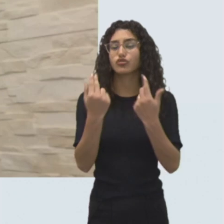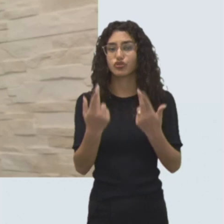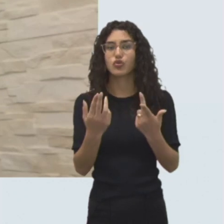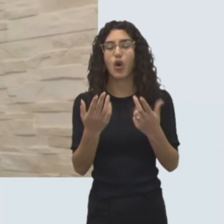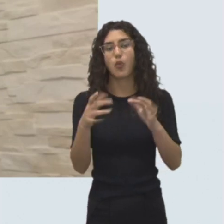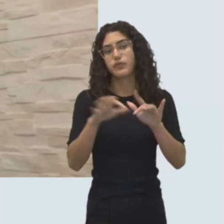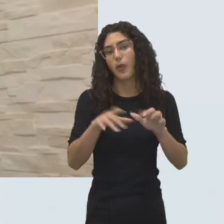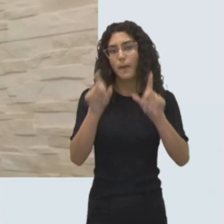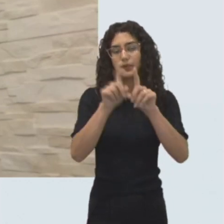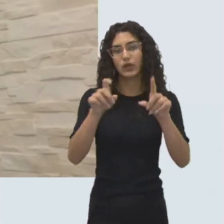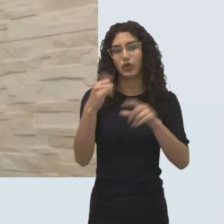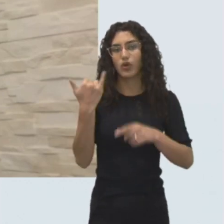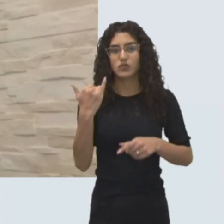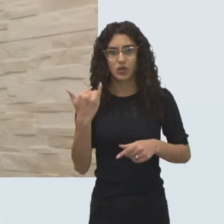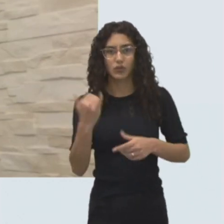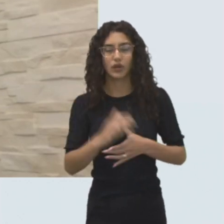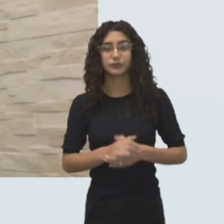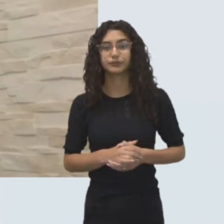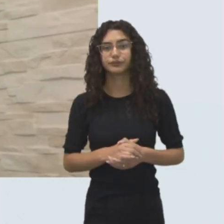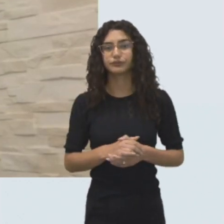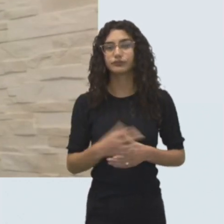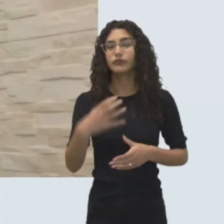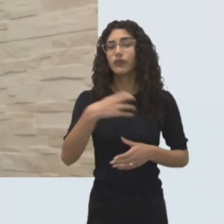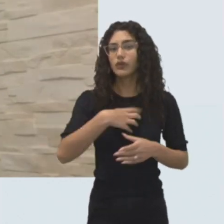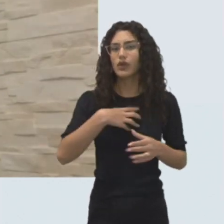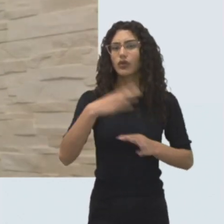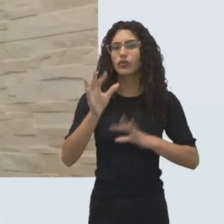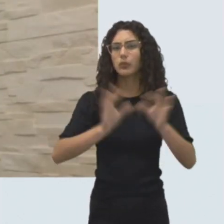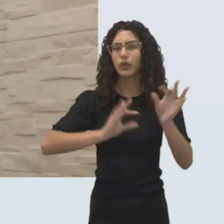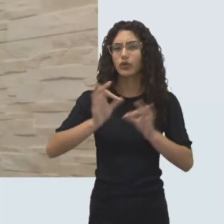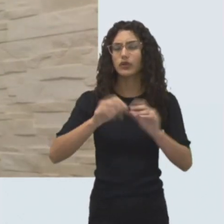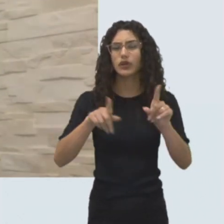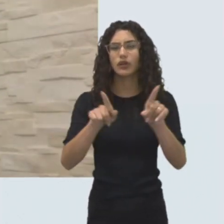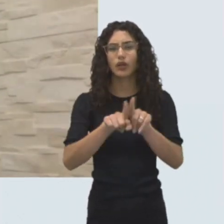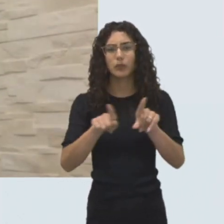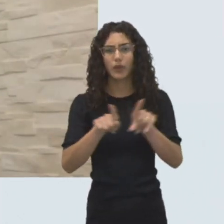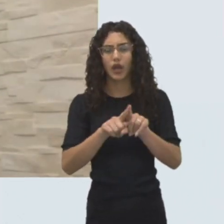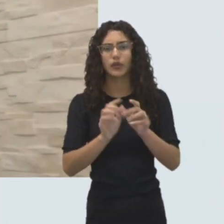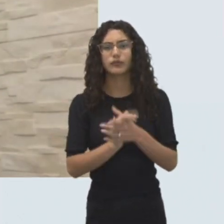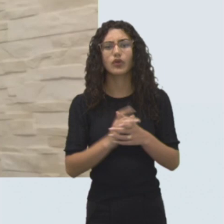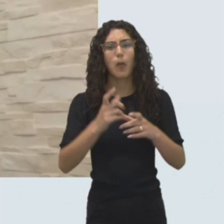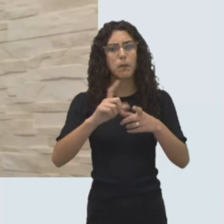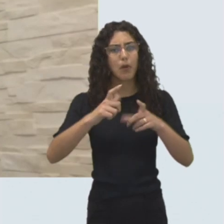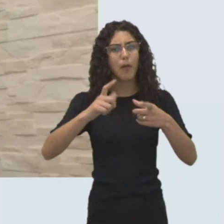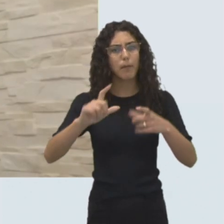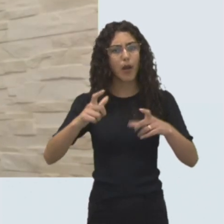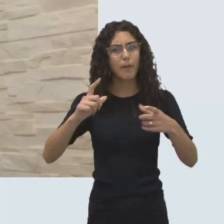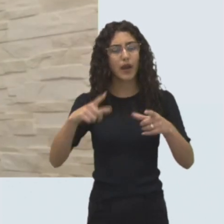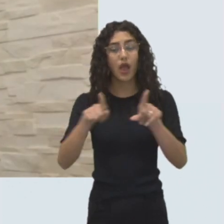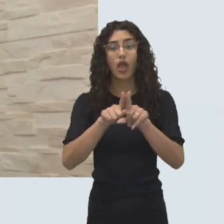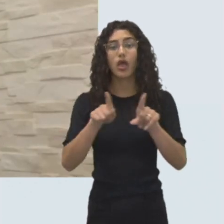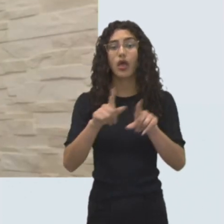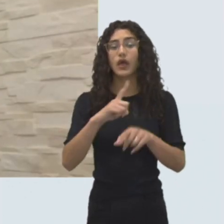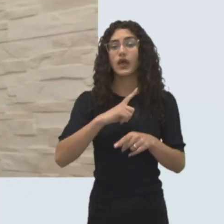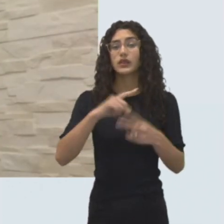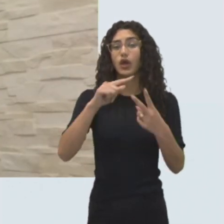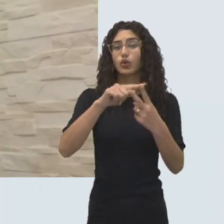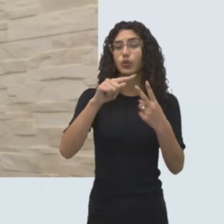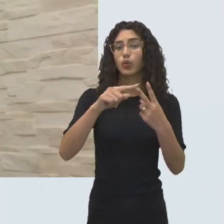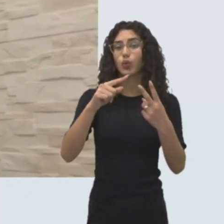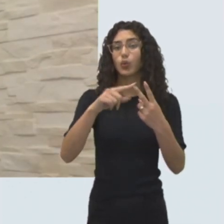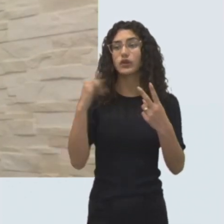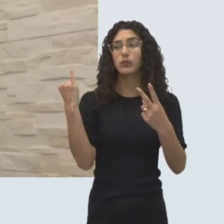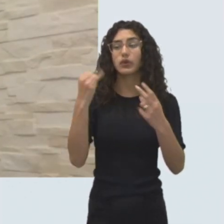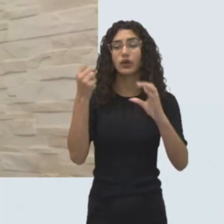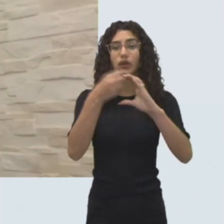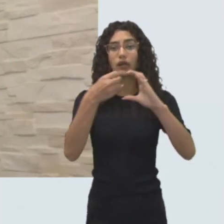computador e do celular, né? O jeito de produzir, então, essas narrativas vai se ampliando e tem duas importantes características que